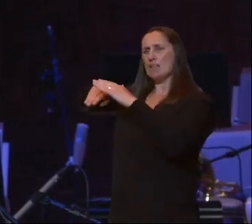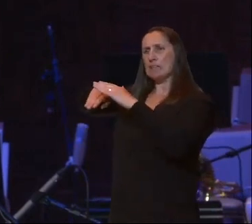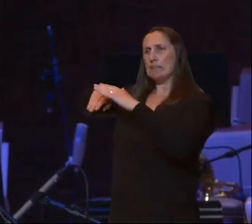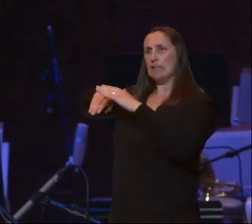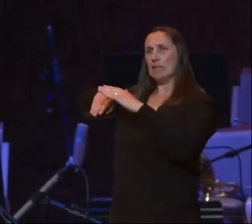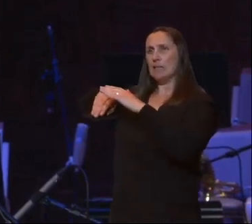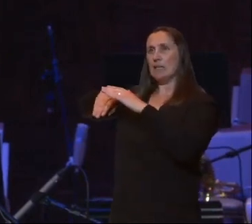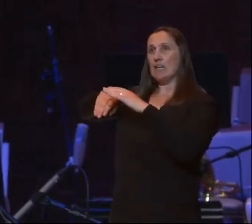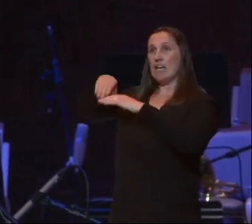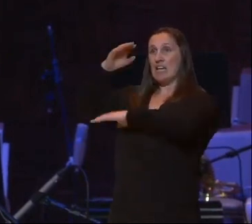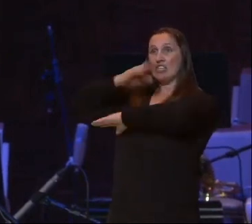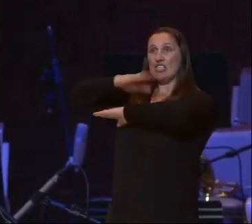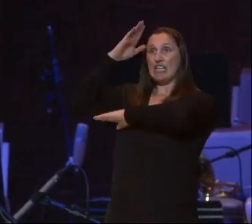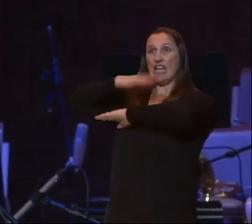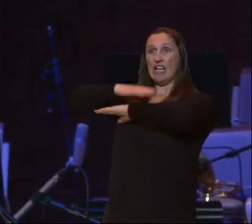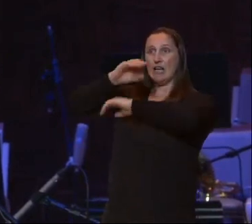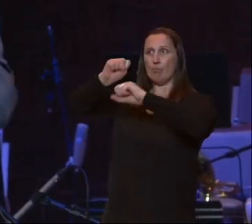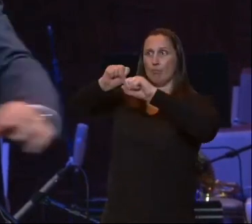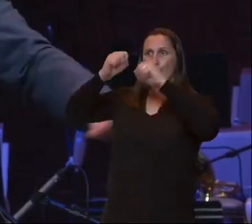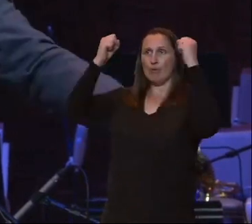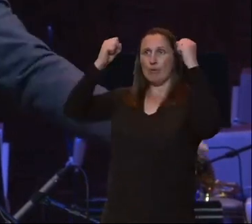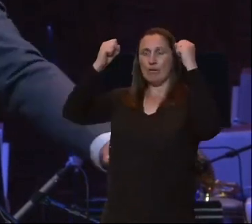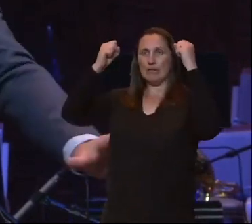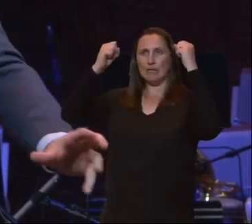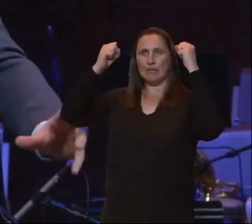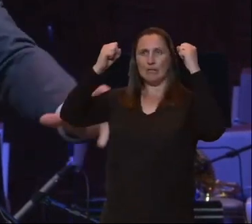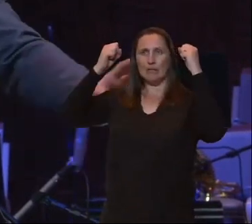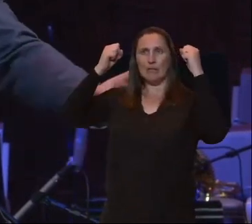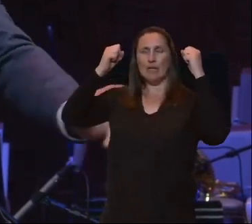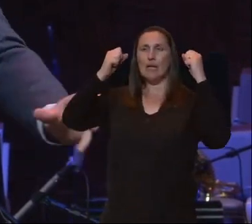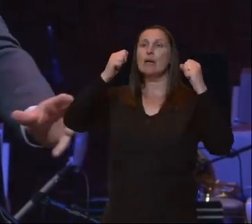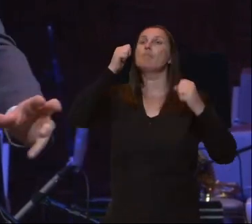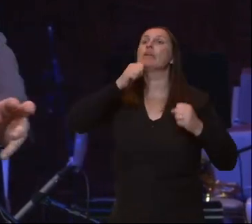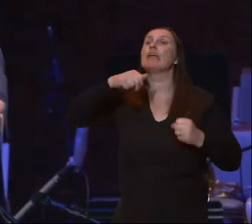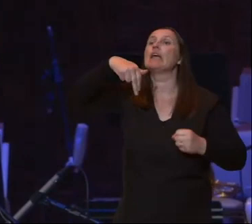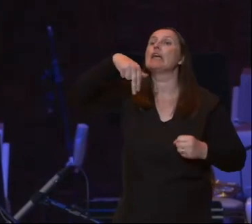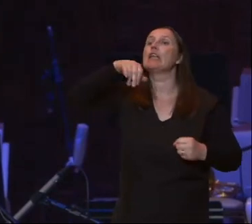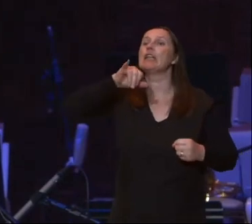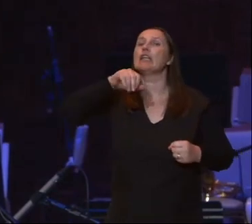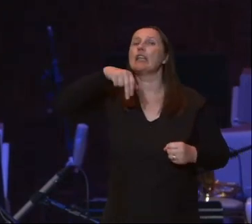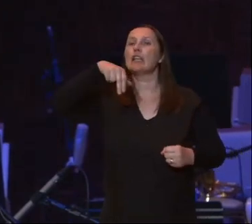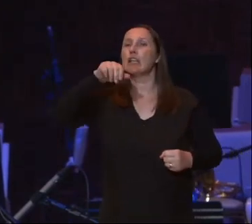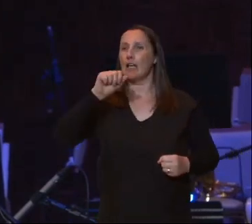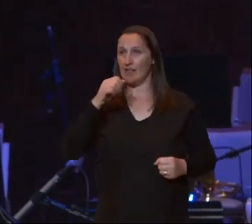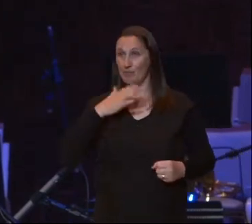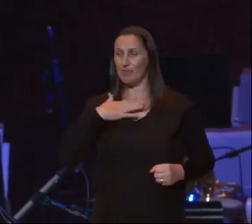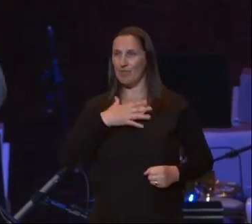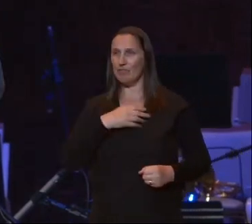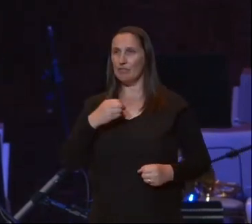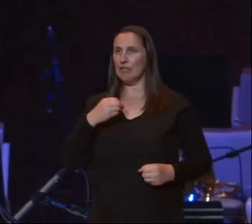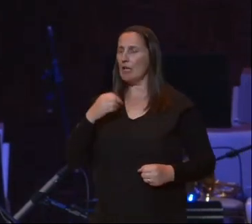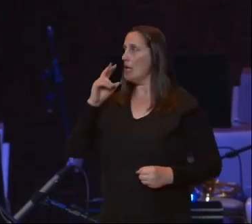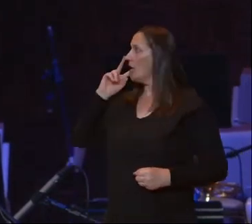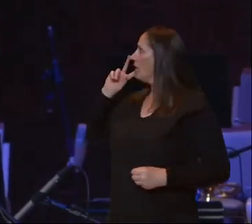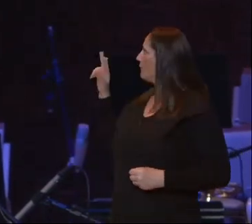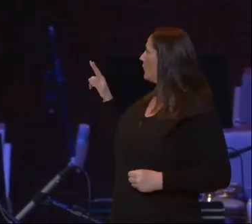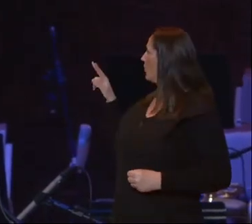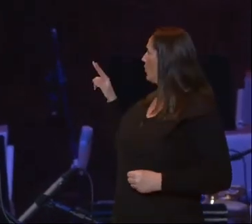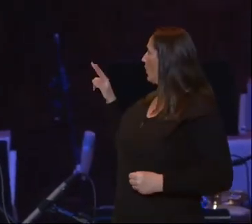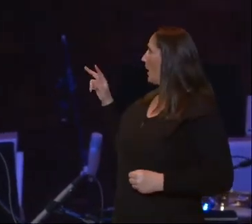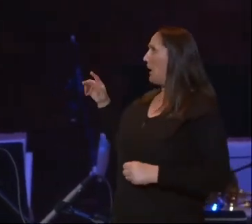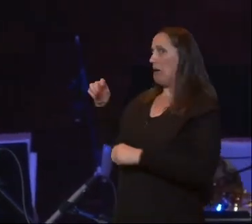Quebrou a janela. Isso a Nininha vem correndo, bem na hora que eu dei o chute. Ela vê a janela quebrando, ela fica